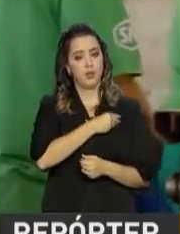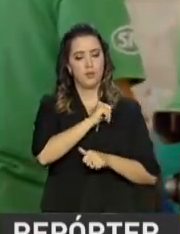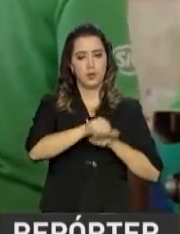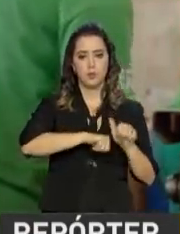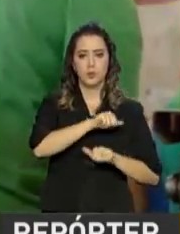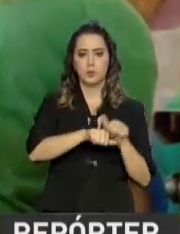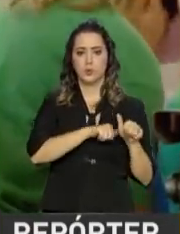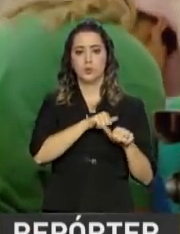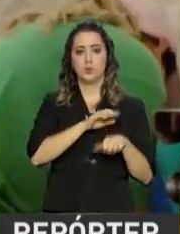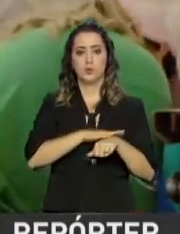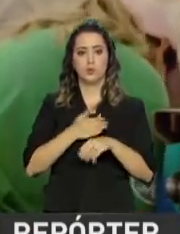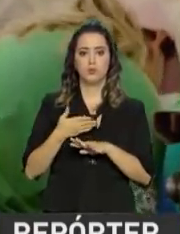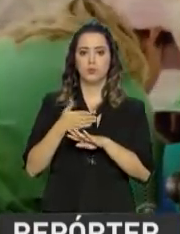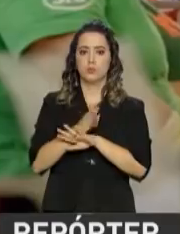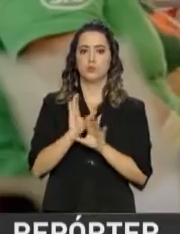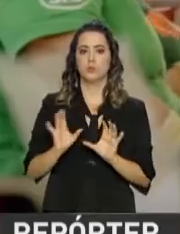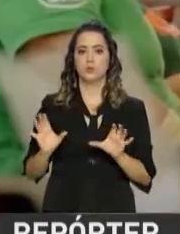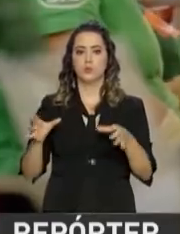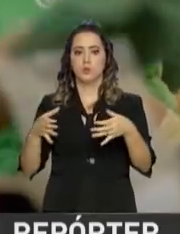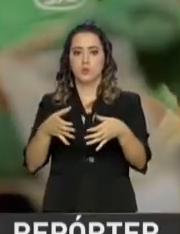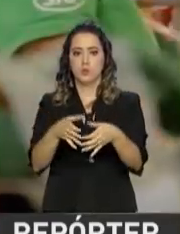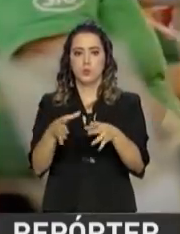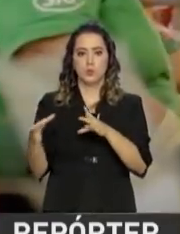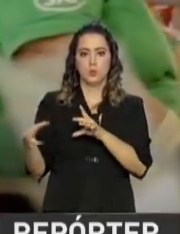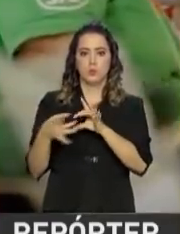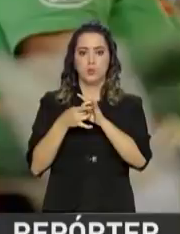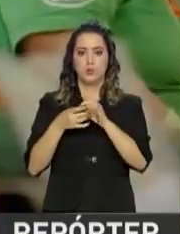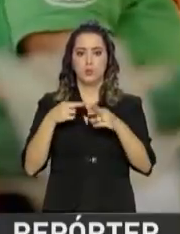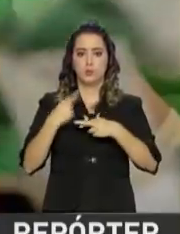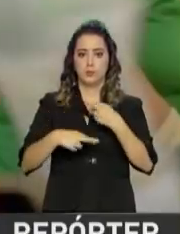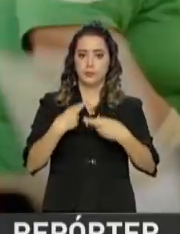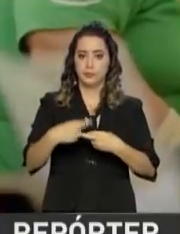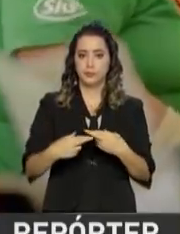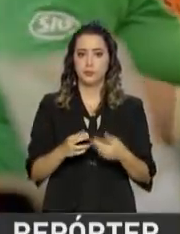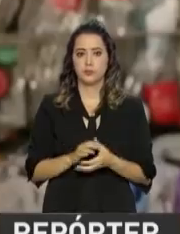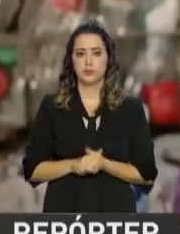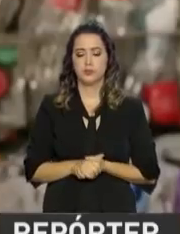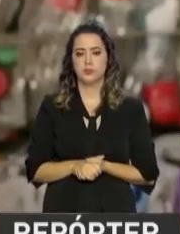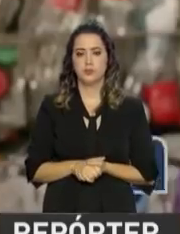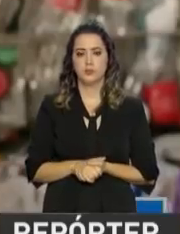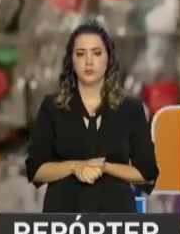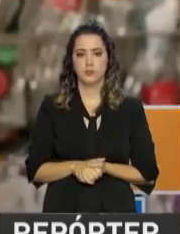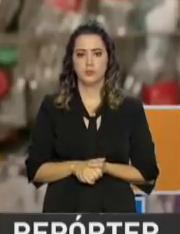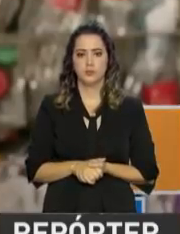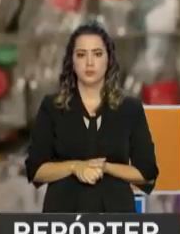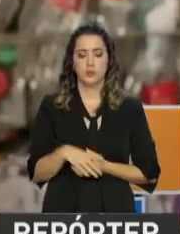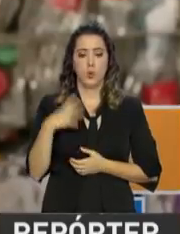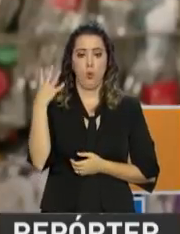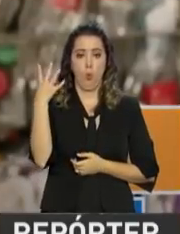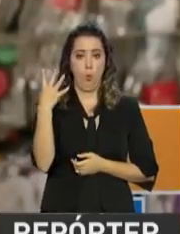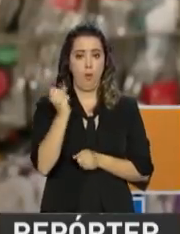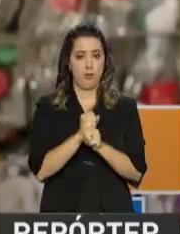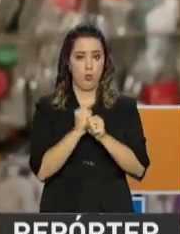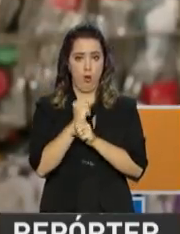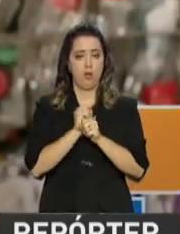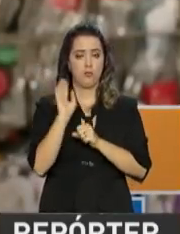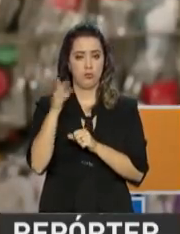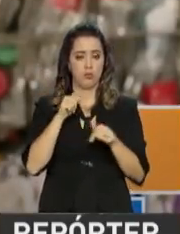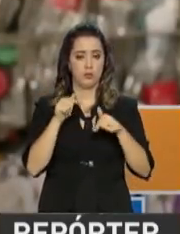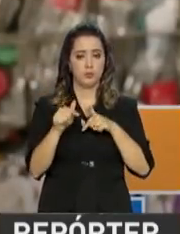mudou quando entrou para a Associação Unidos da Reciclagem. Faz 4 anos que eu comecei a trabalhar.